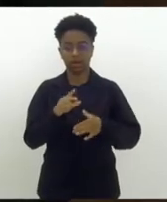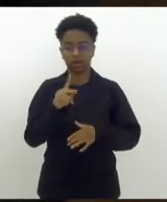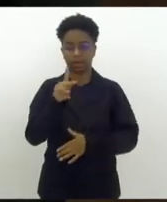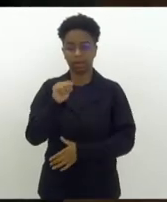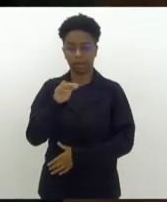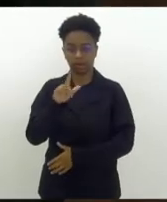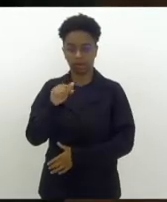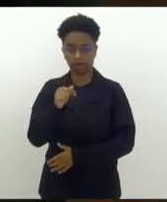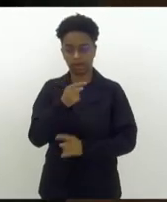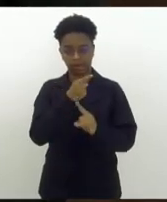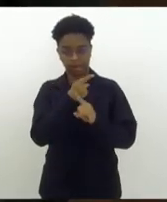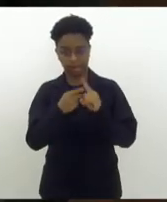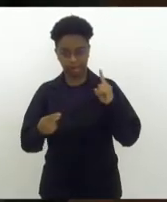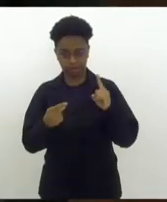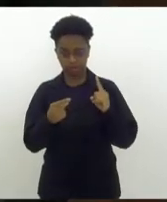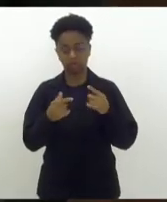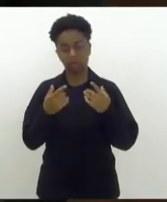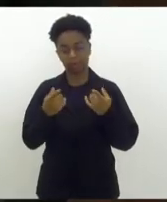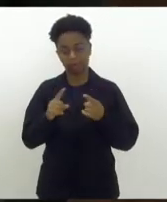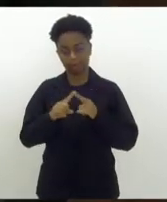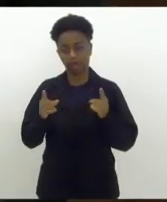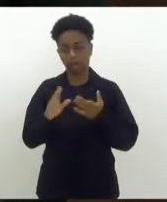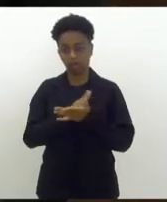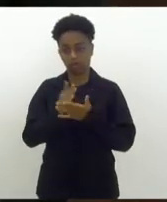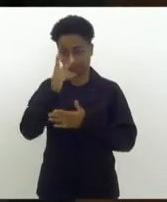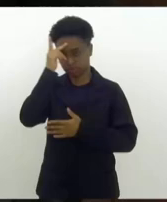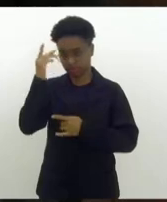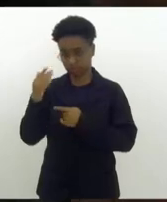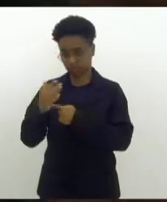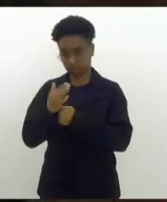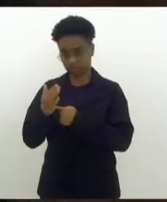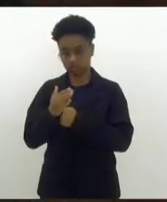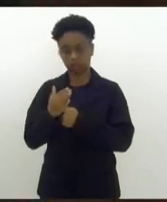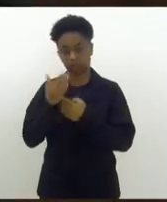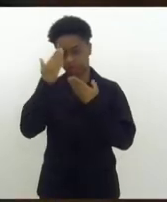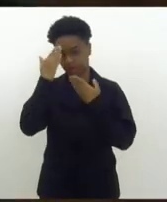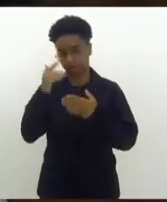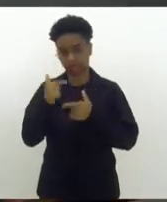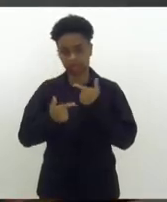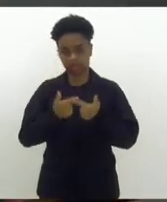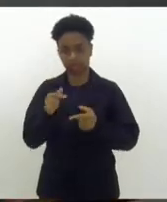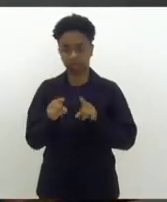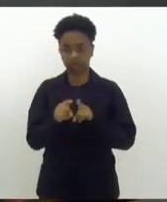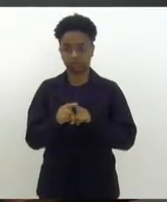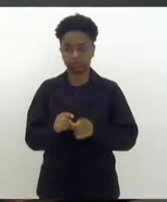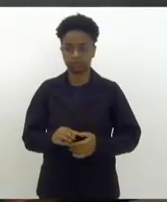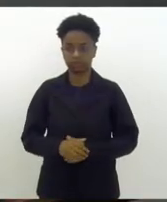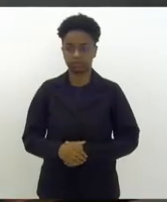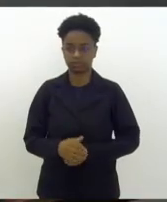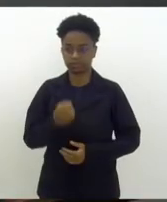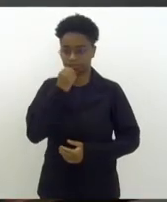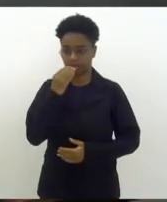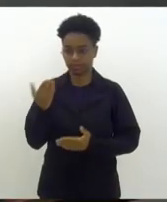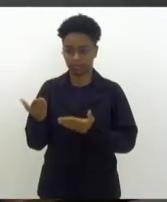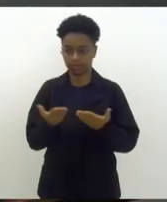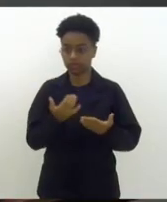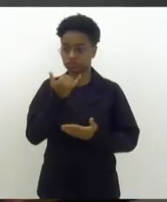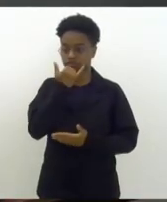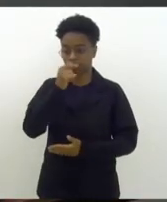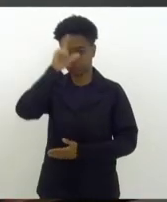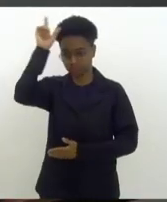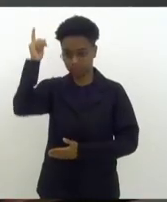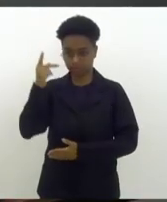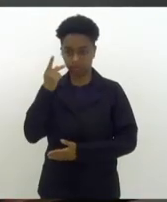Teve gente que me ajudou e eu sou muito grato esse cara aqui muito obrigado Jordi pelo trabalho também Parabéns seja muito bem vindo